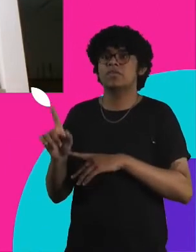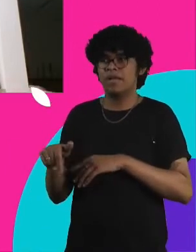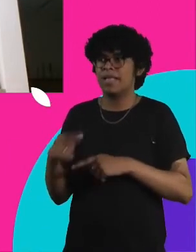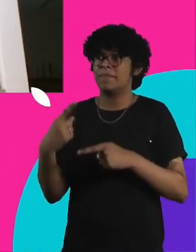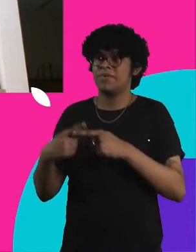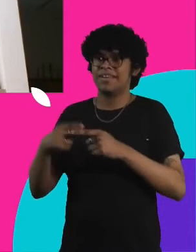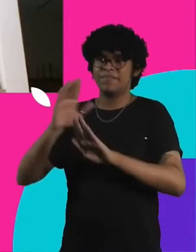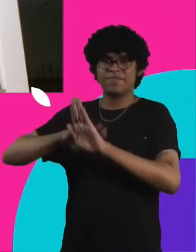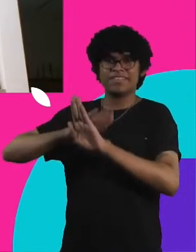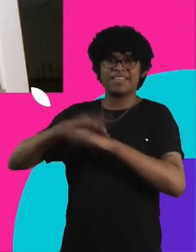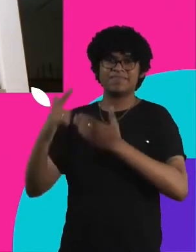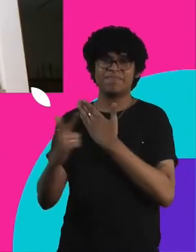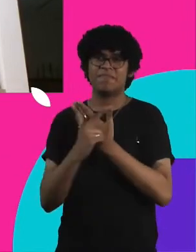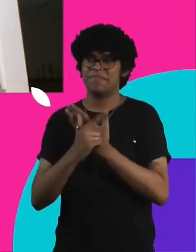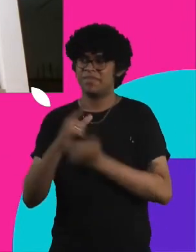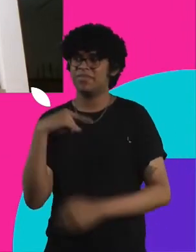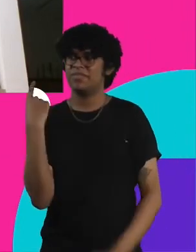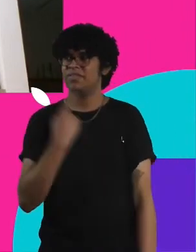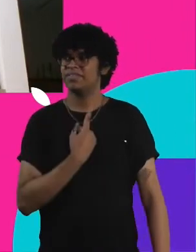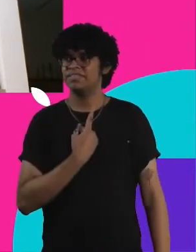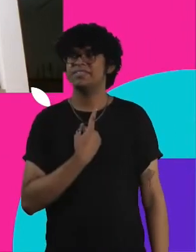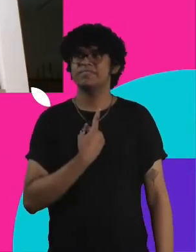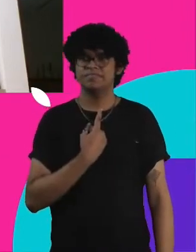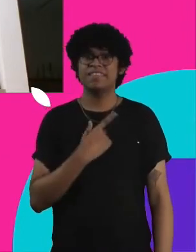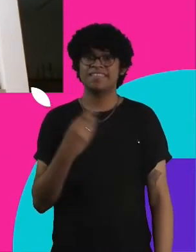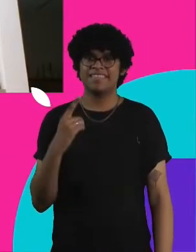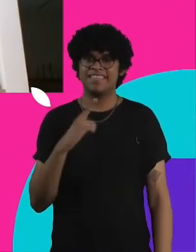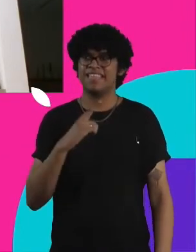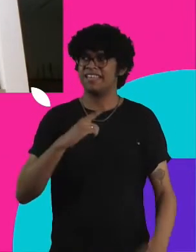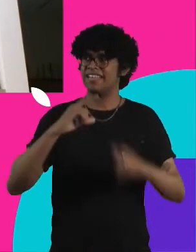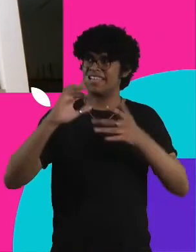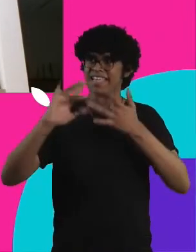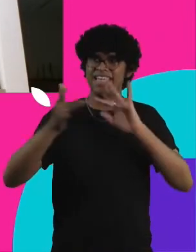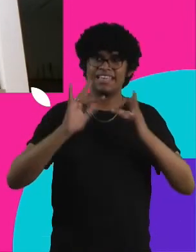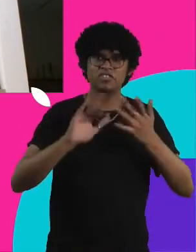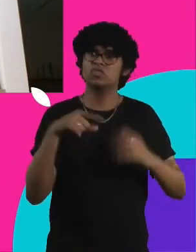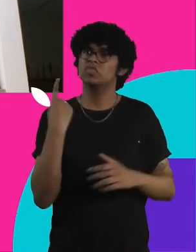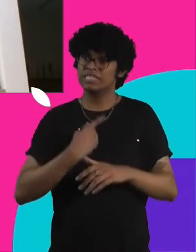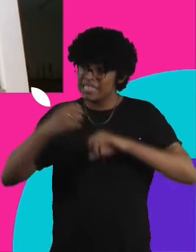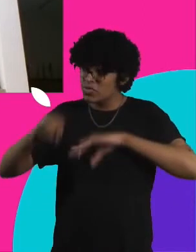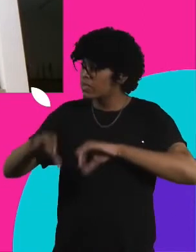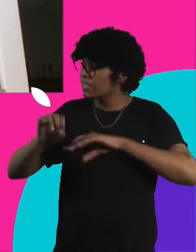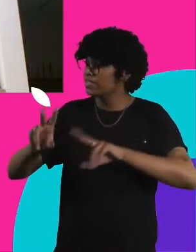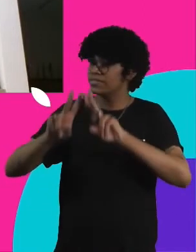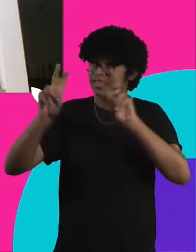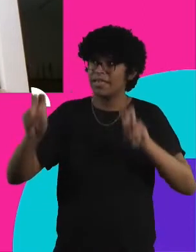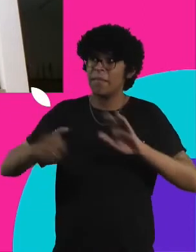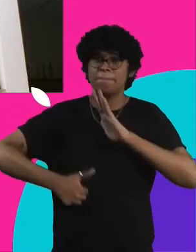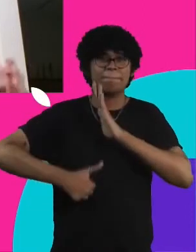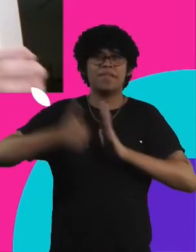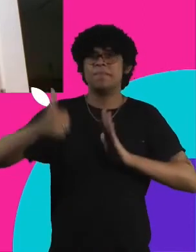nossa essência, é a razão da existência da rede. A gente trabalha com educação desde o primeiro dia que a rede existe. Então,